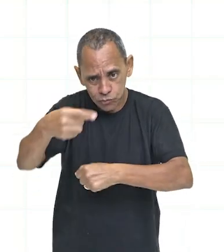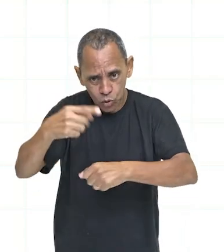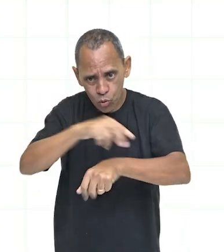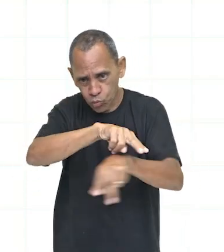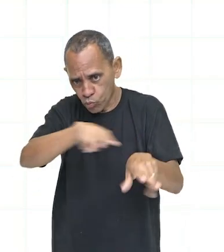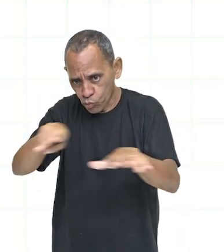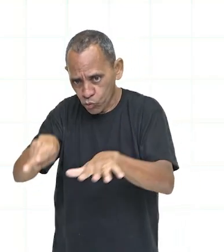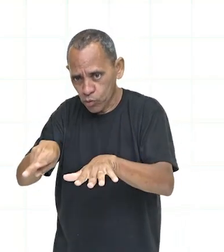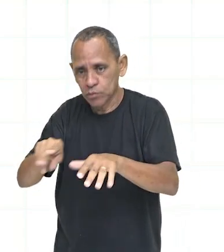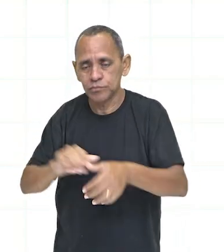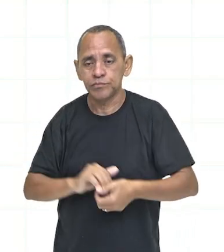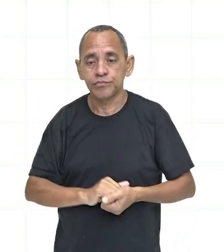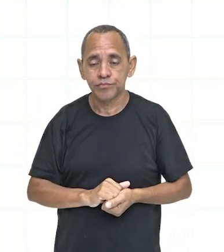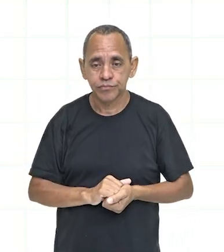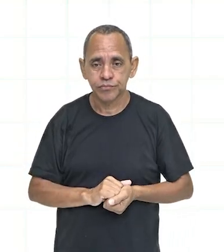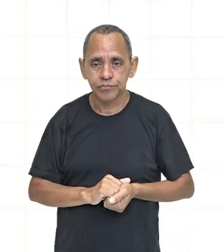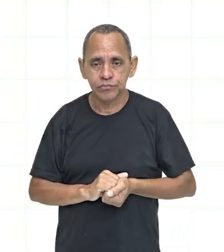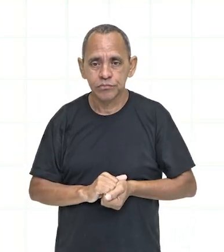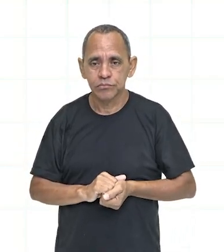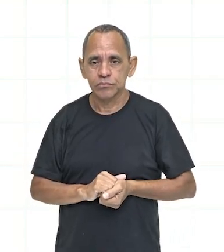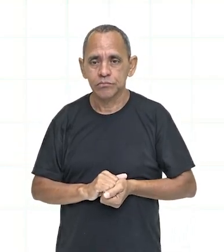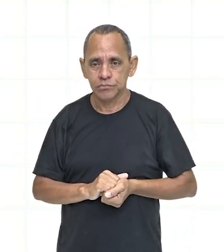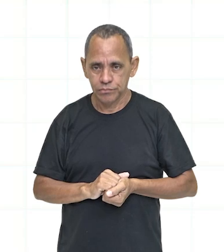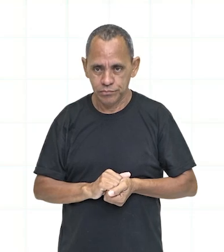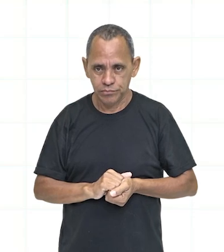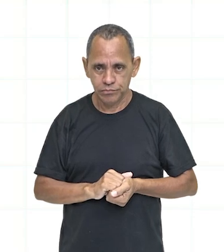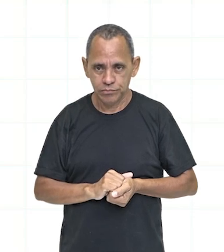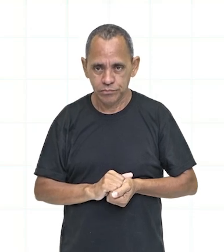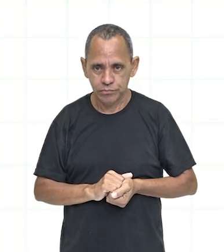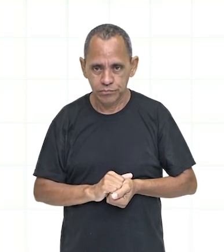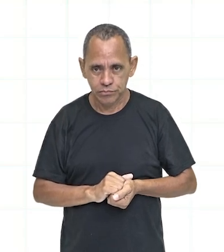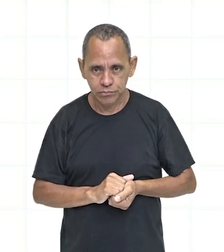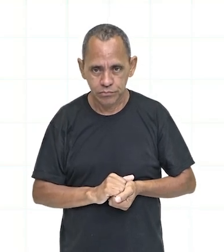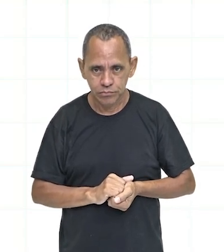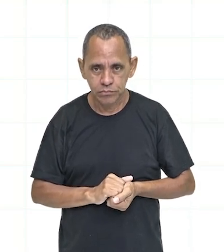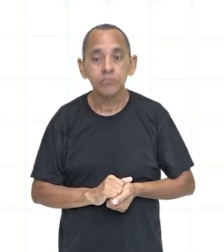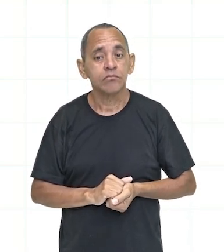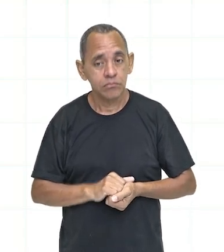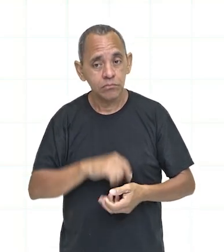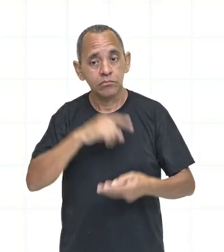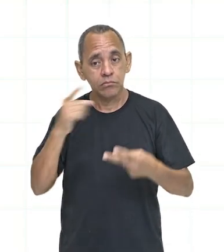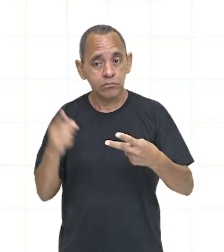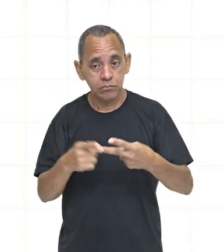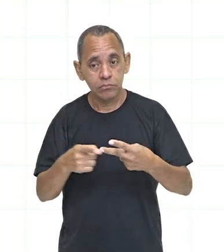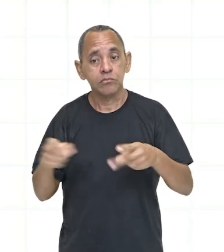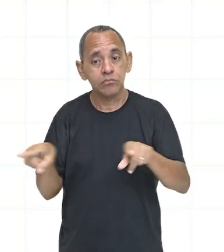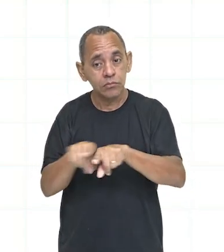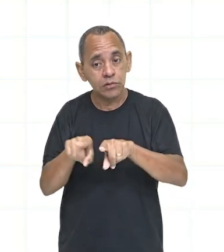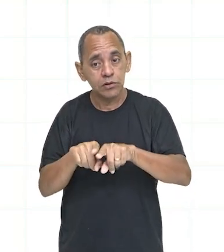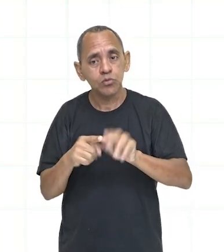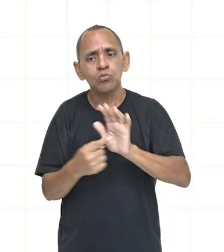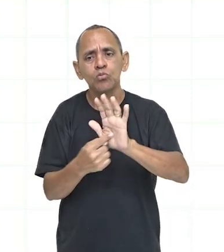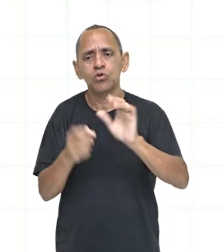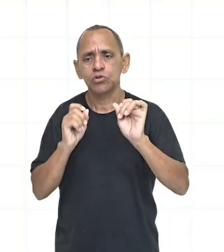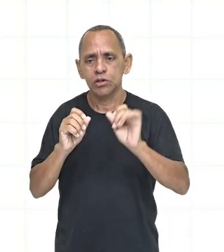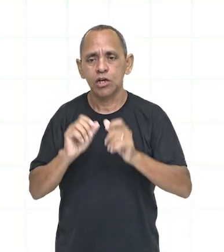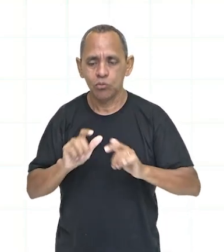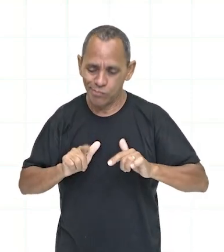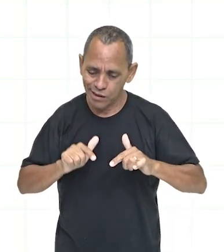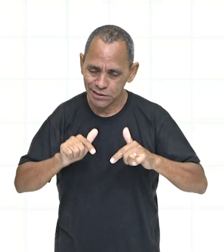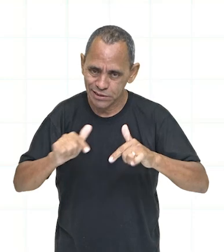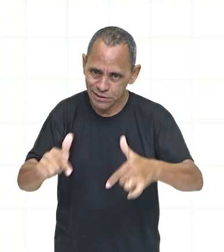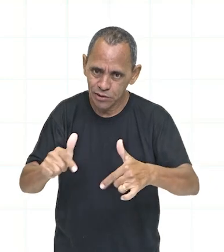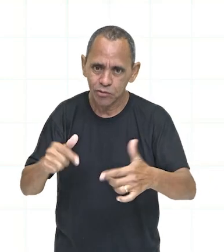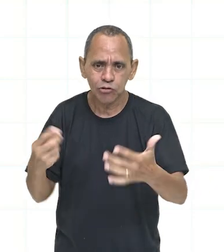que vem. Next weekend, nosso próximo final de semana. Então, essa segunda também, mostra aí uma ação que